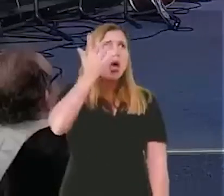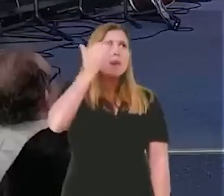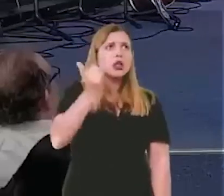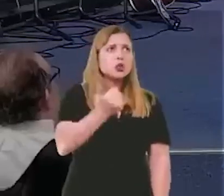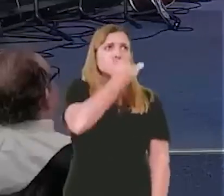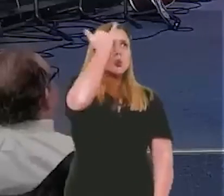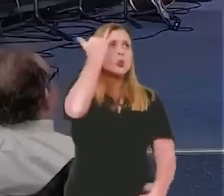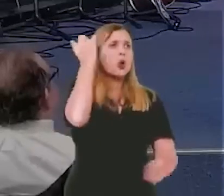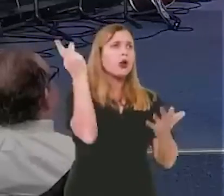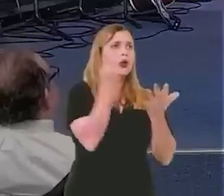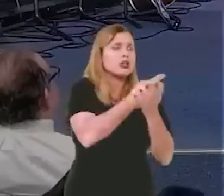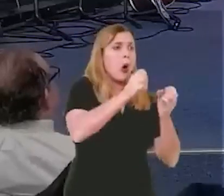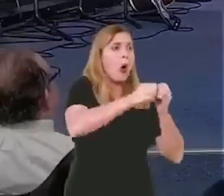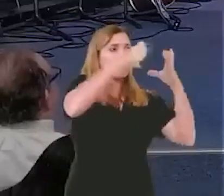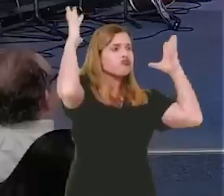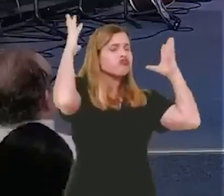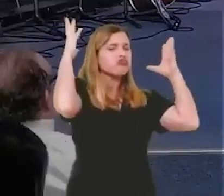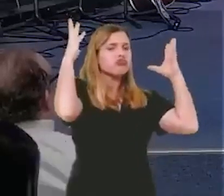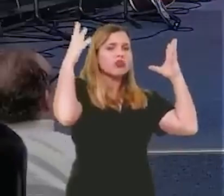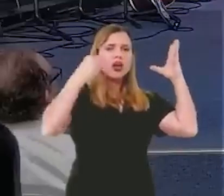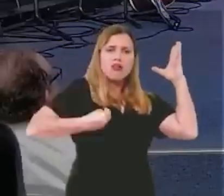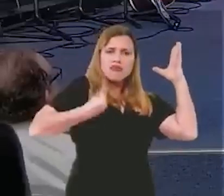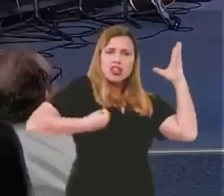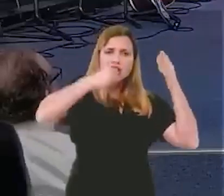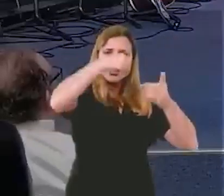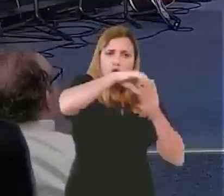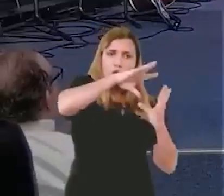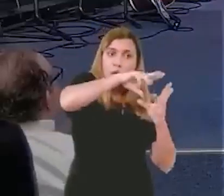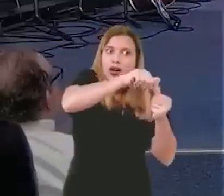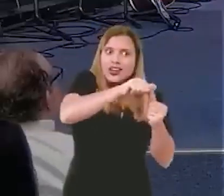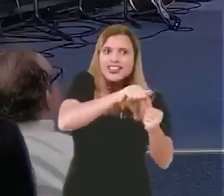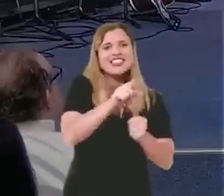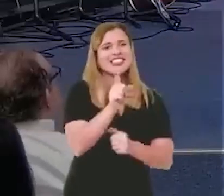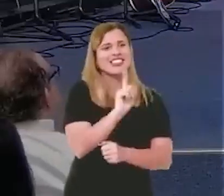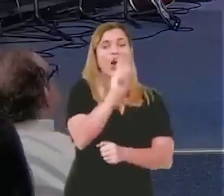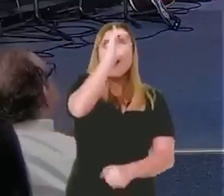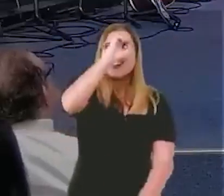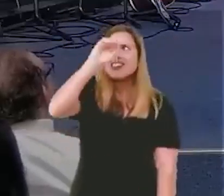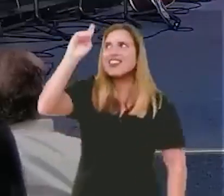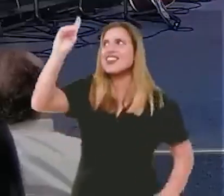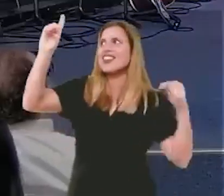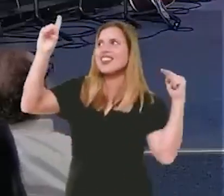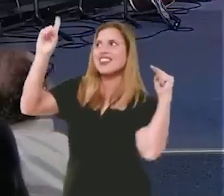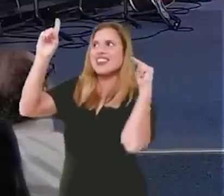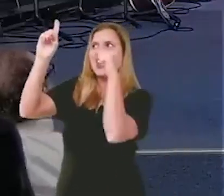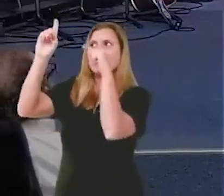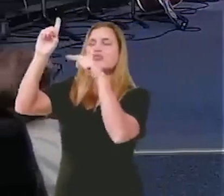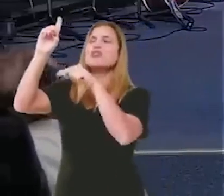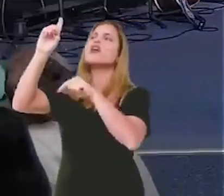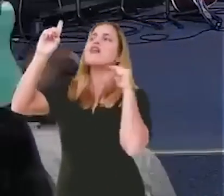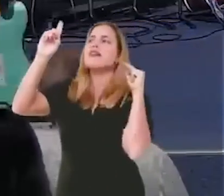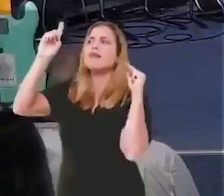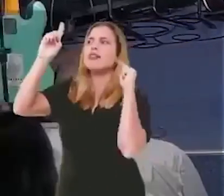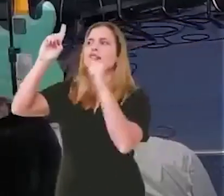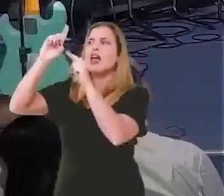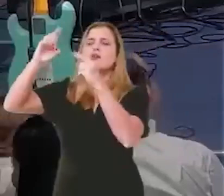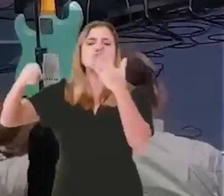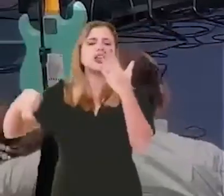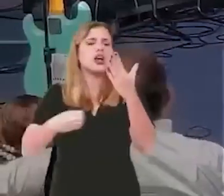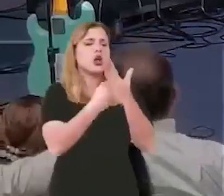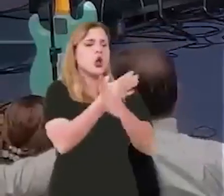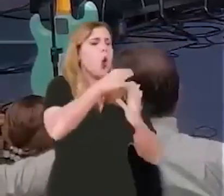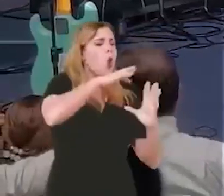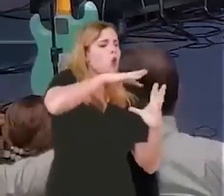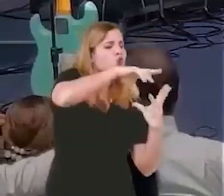planeta. Todas as suas coisas foram feitas por intermédio dele, e sem ser nada do que foi feito que se fez. Mas